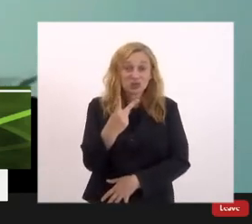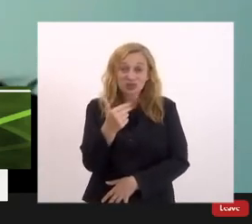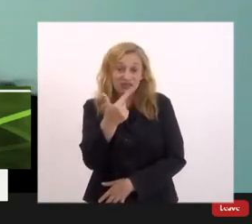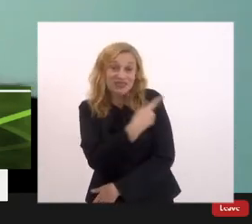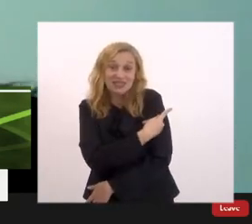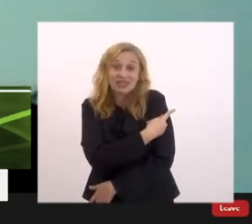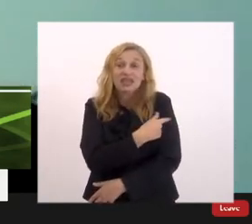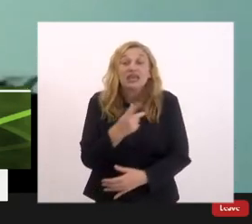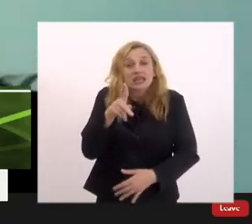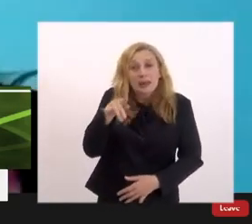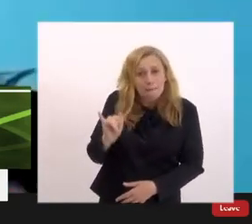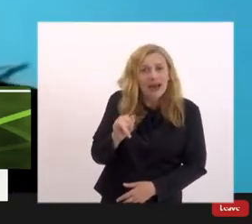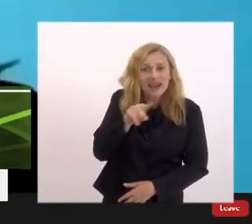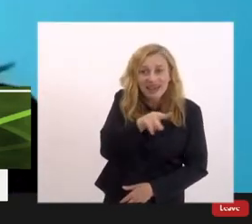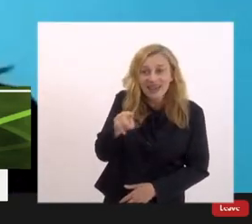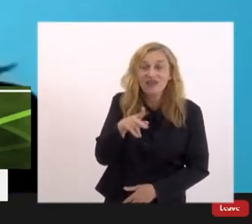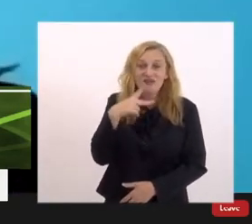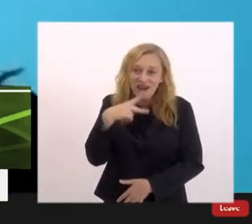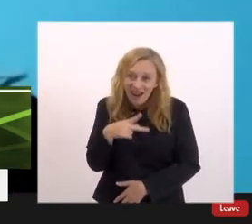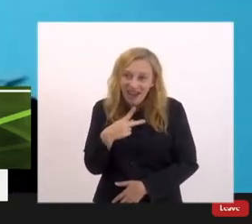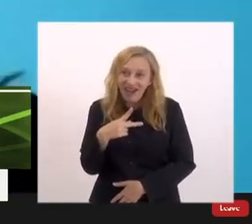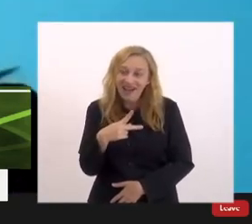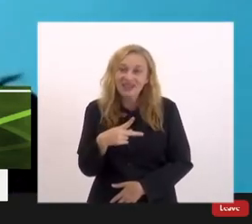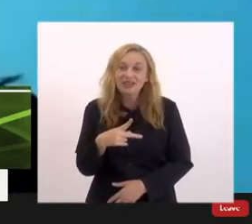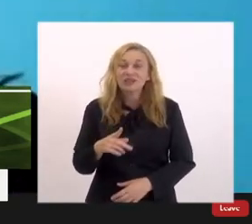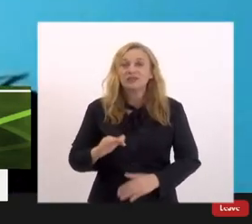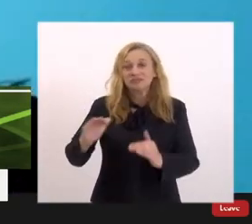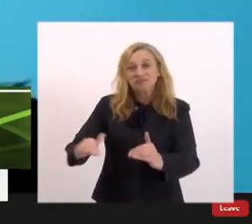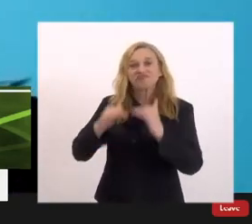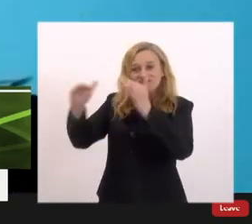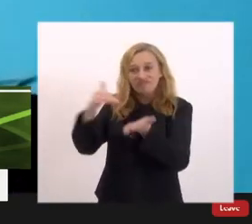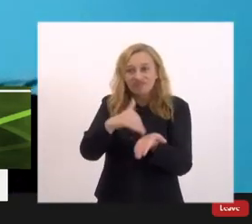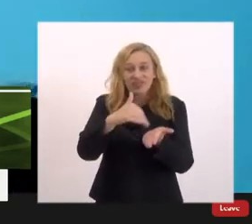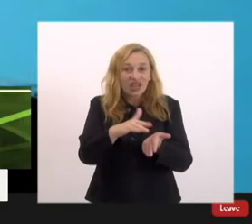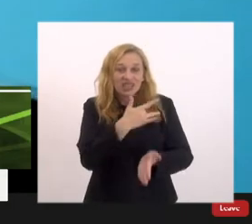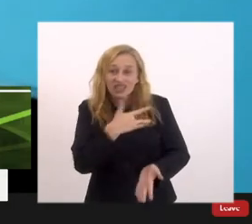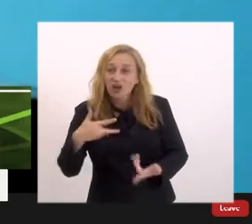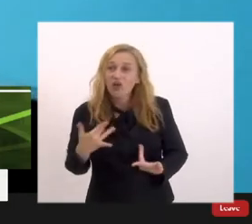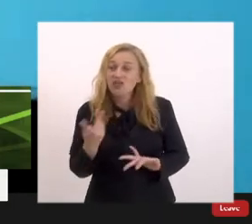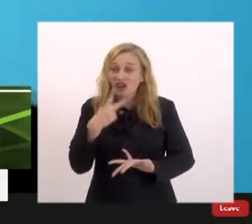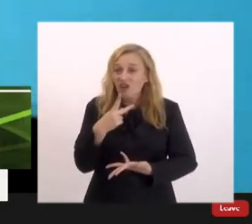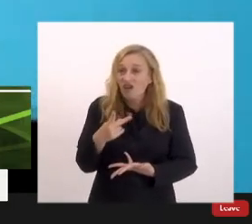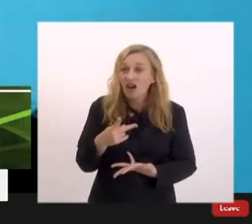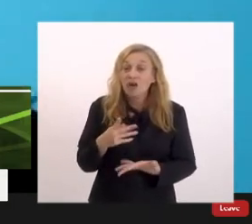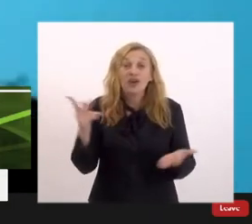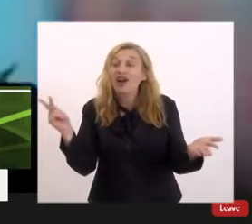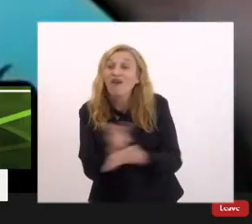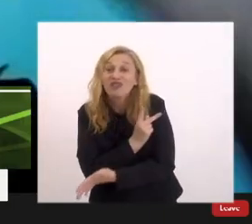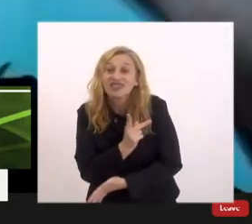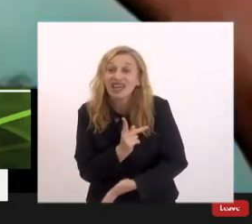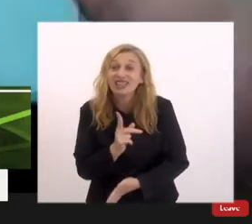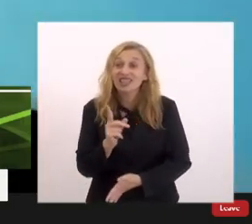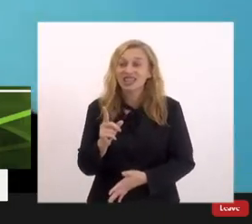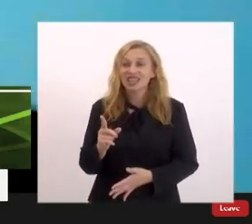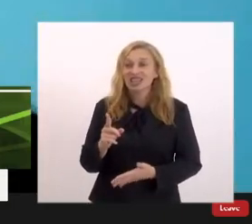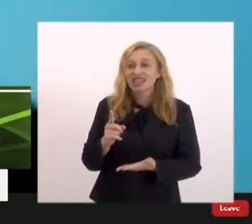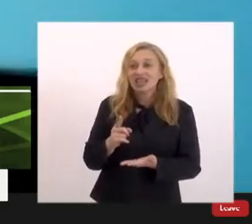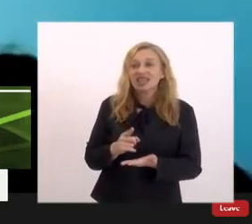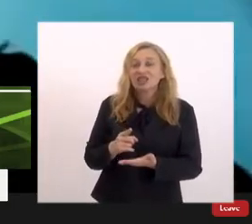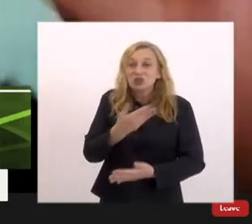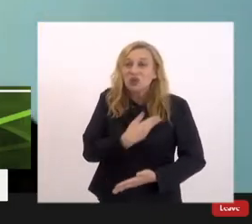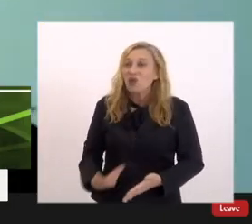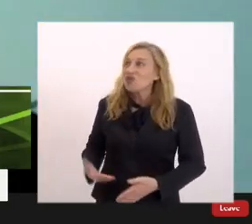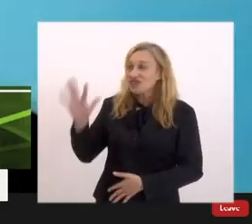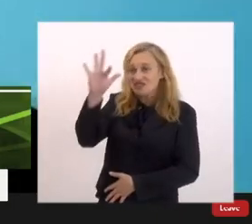E tem pais aí, eu vou até falar para o subsecretário que falou de saúde, o que acontece é que a gente tem desde o governo federal,